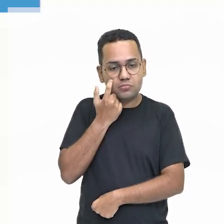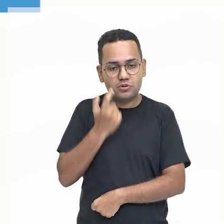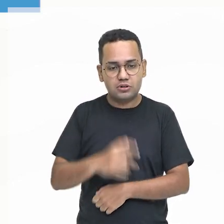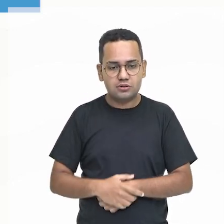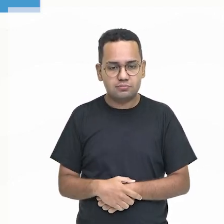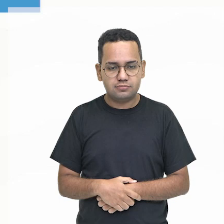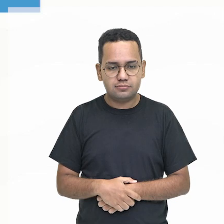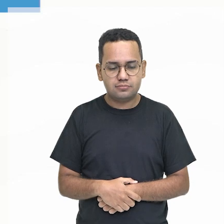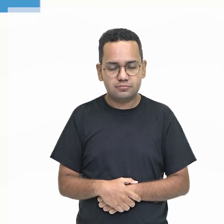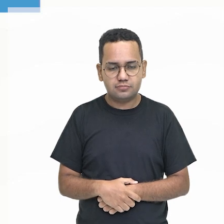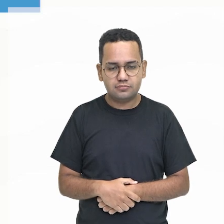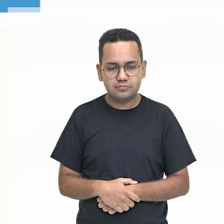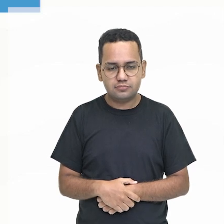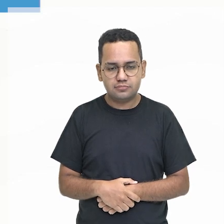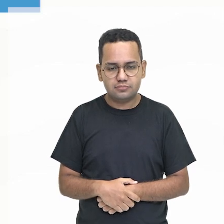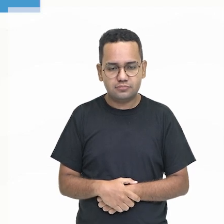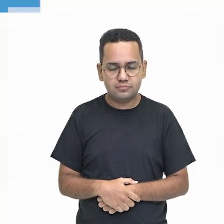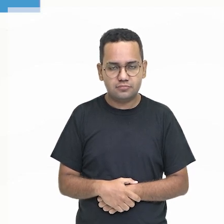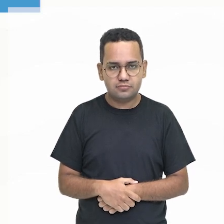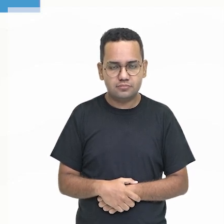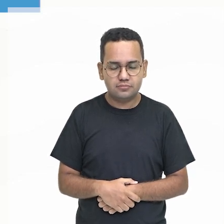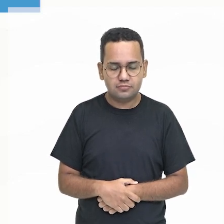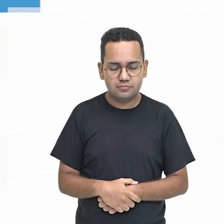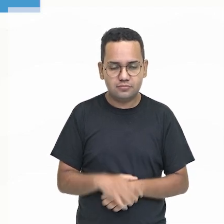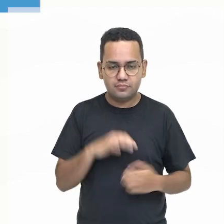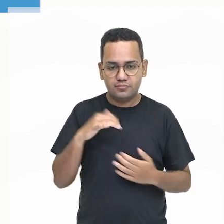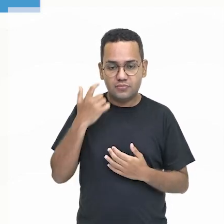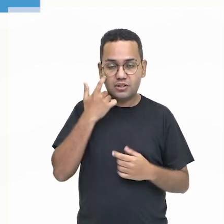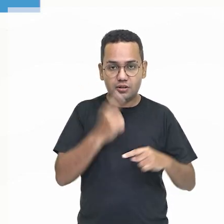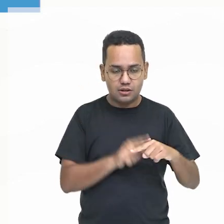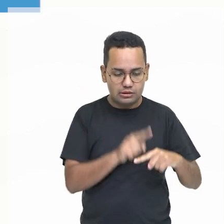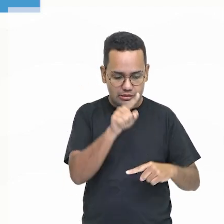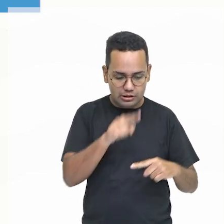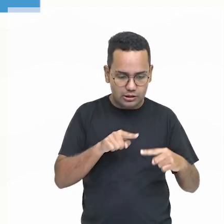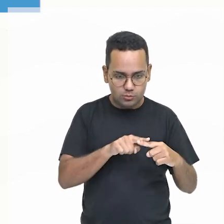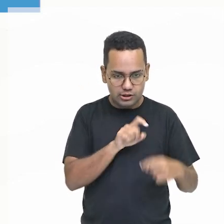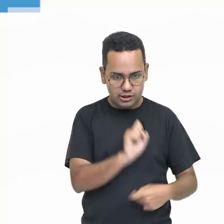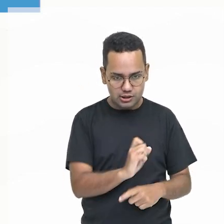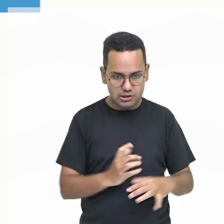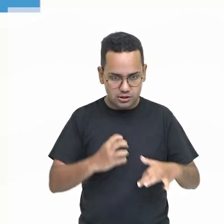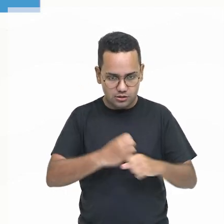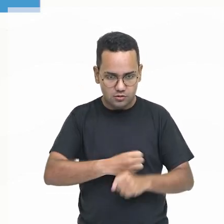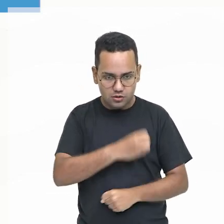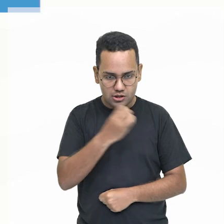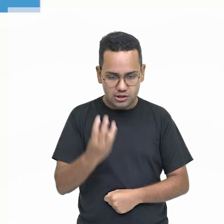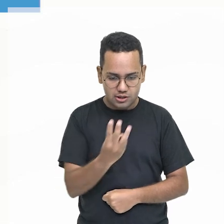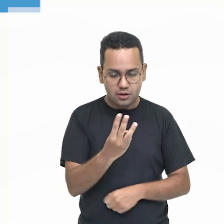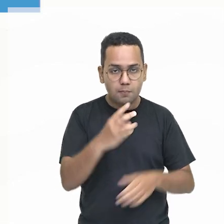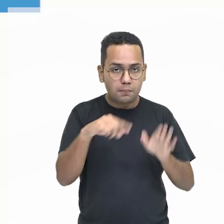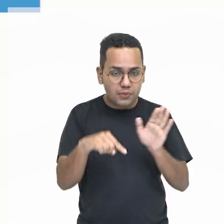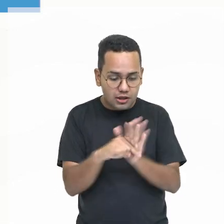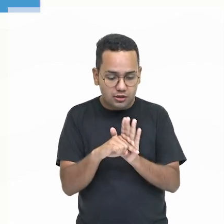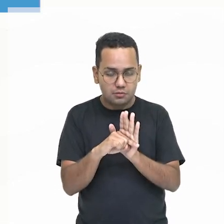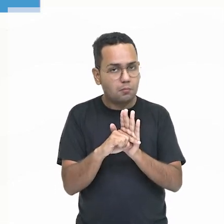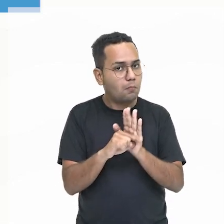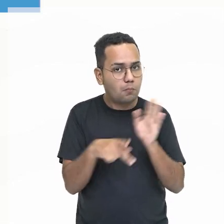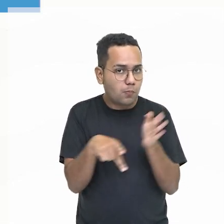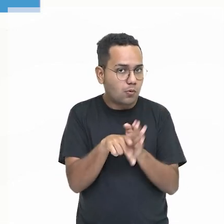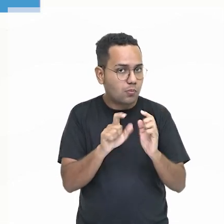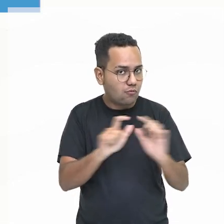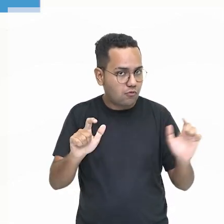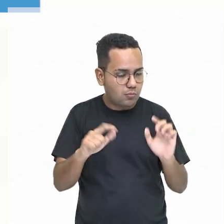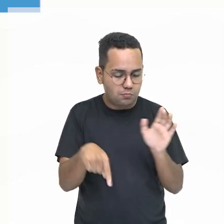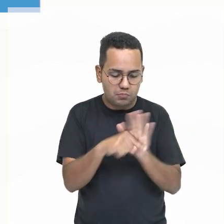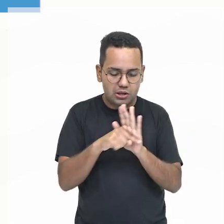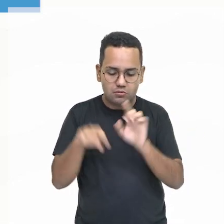pessoal nesse exemplo que nós estamos vendo eu tenho que a posição final é 3 menos que é da Fórmula